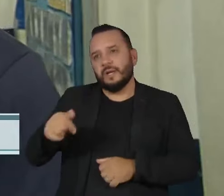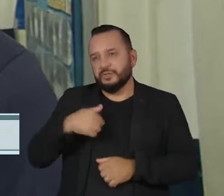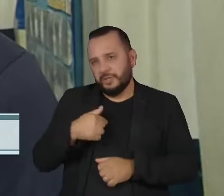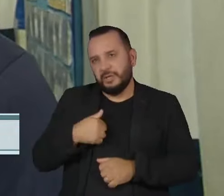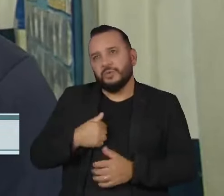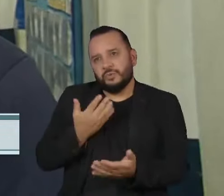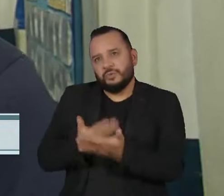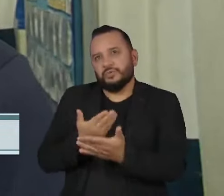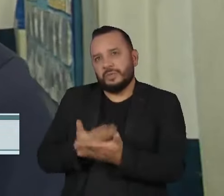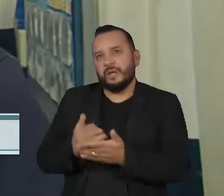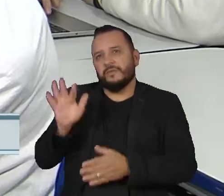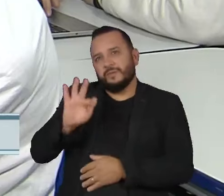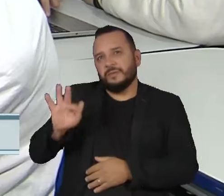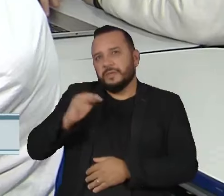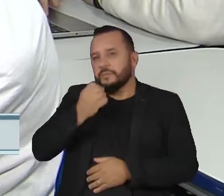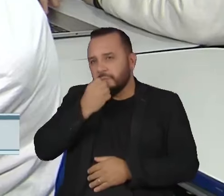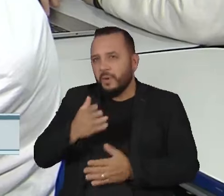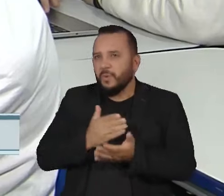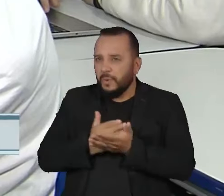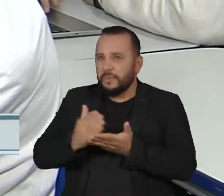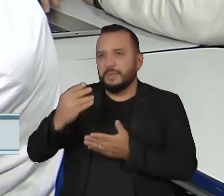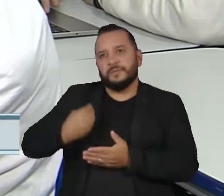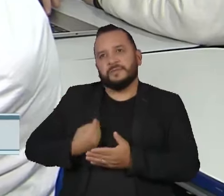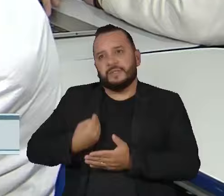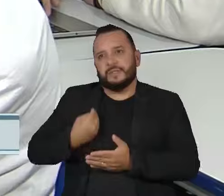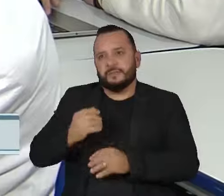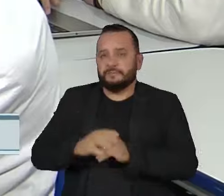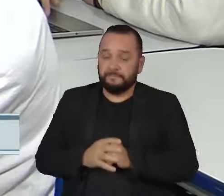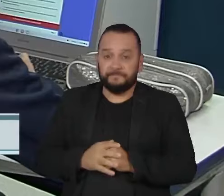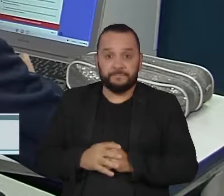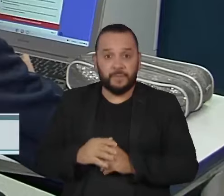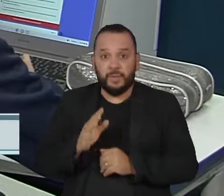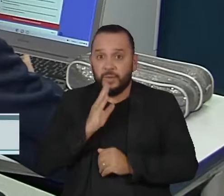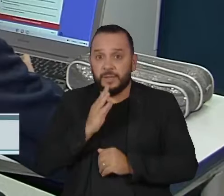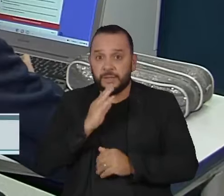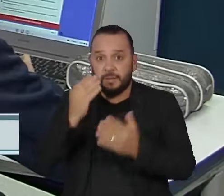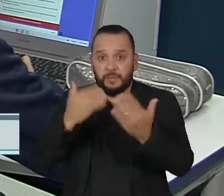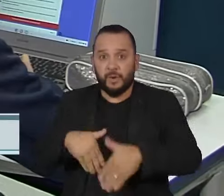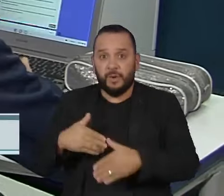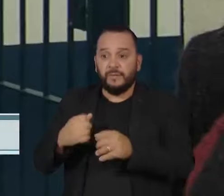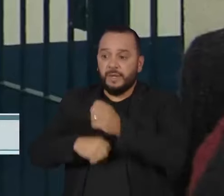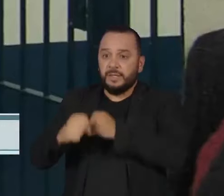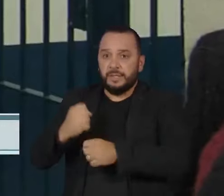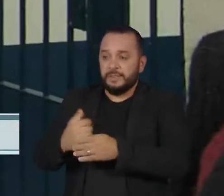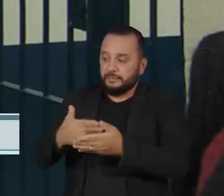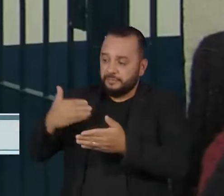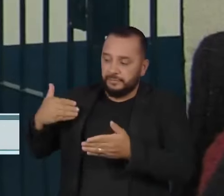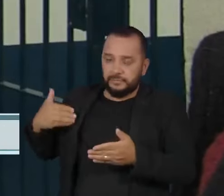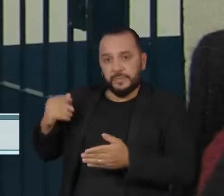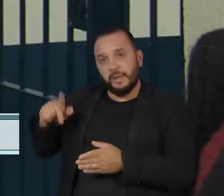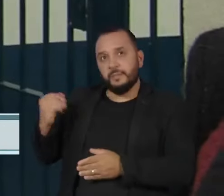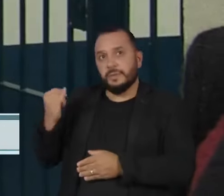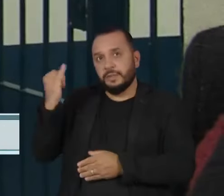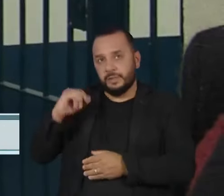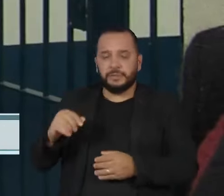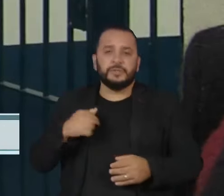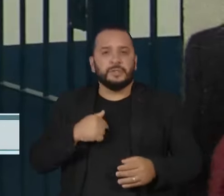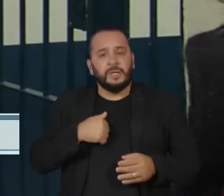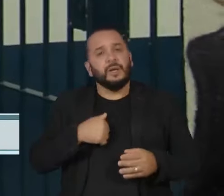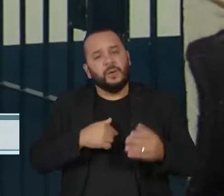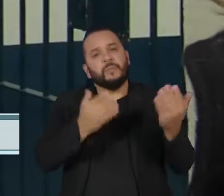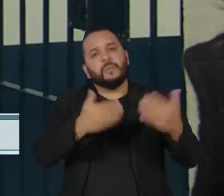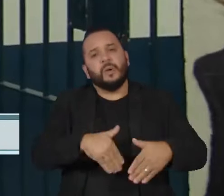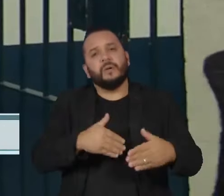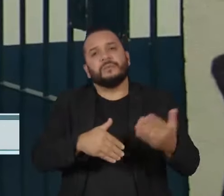resto da minha vida, porque esse é o começo, né? Por isso, conhecer a prova de anos anteriores pode fazer a diferença. O estudo através das questões antigas,